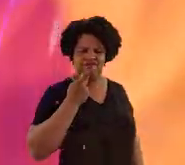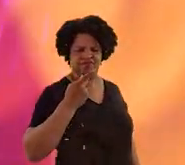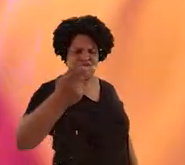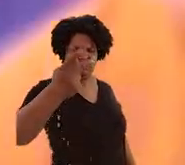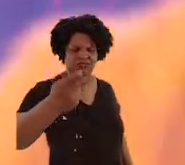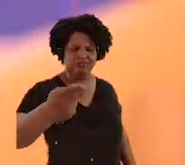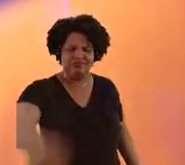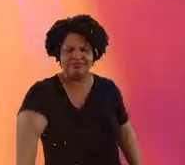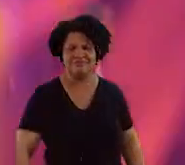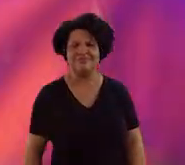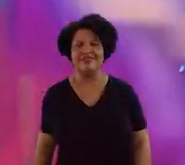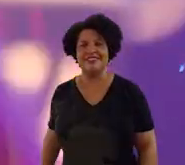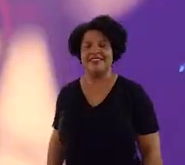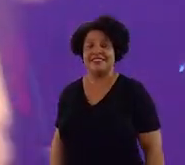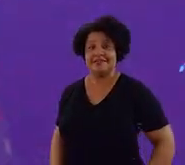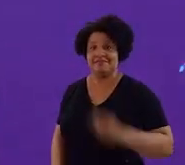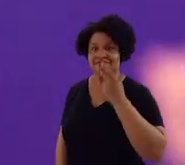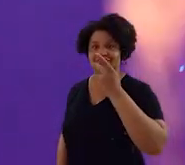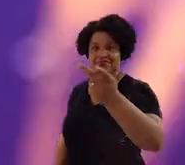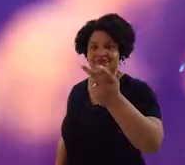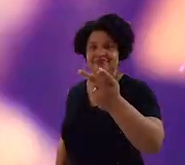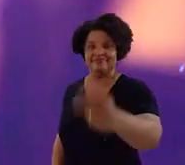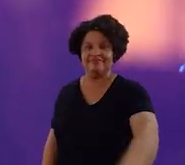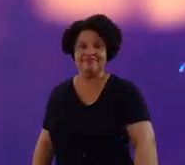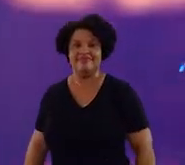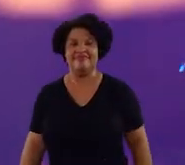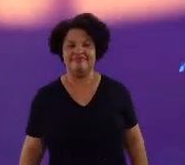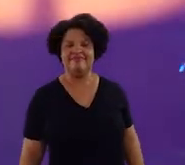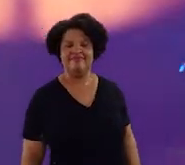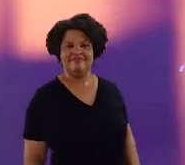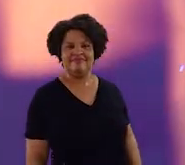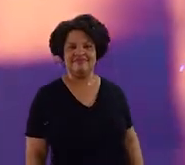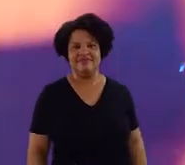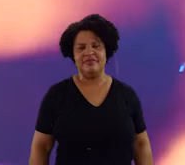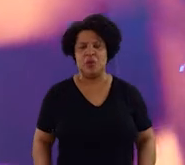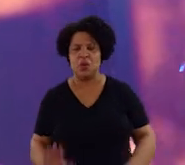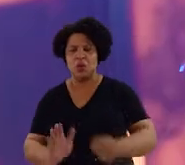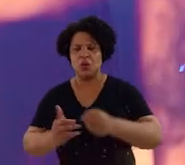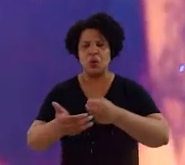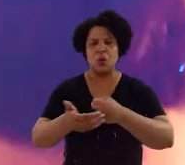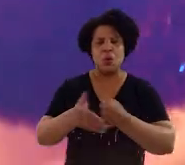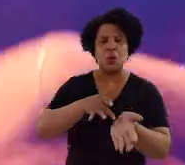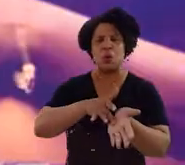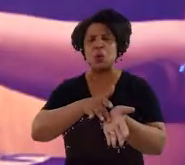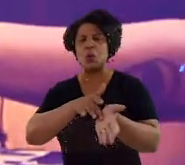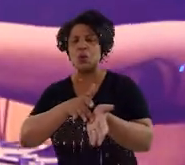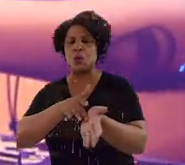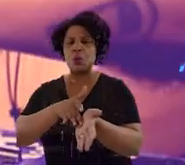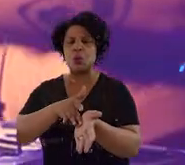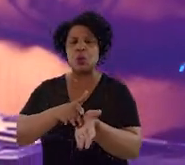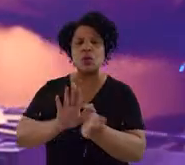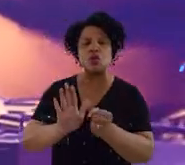Foda-se. Foda-se. É que eles esconderam as verdades.